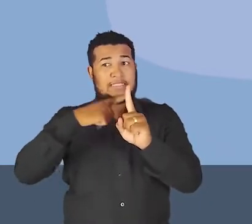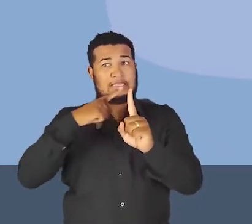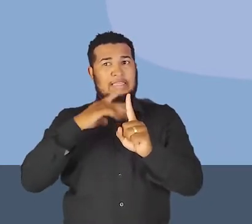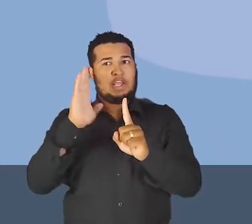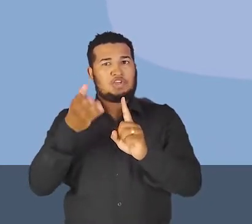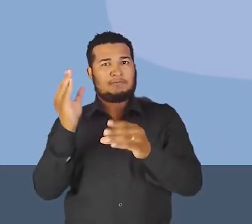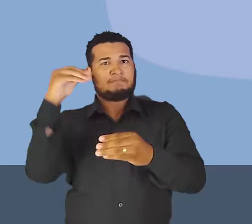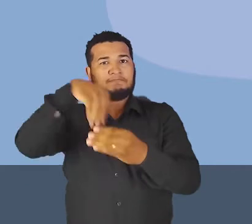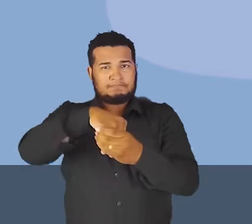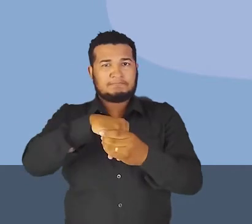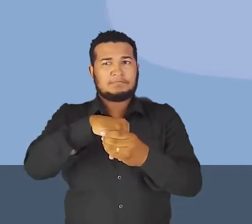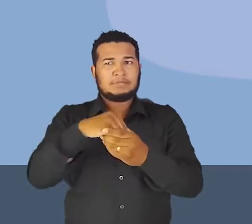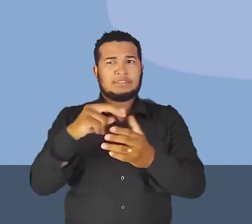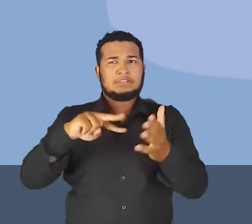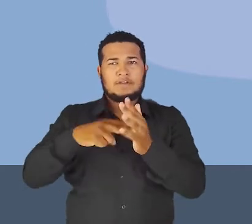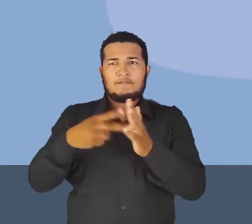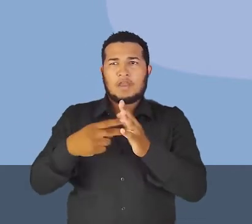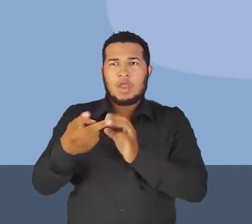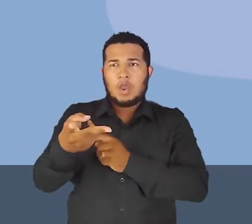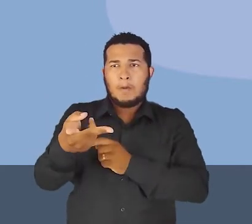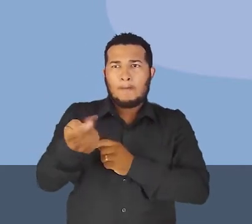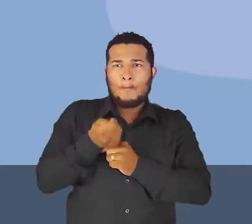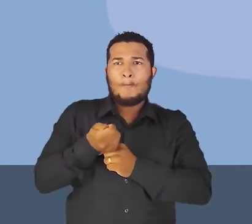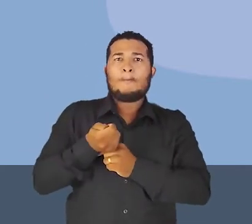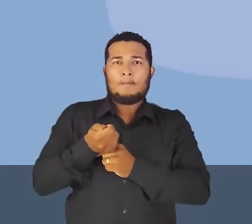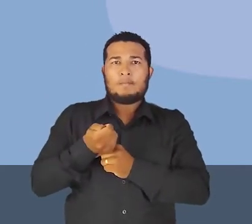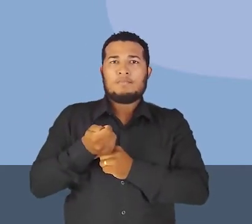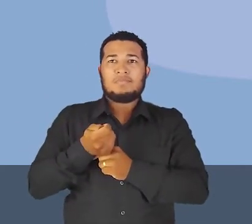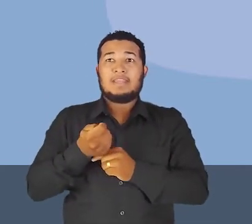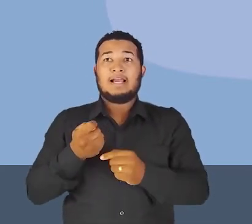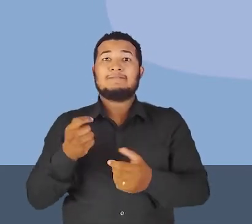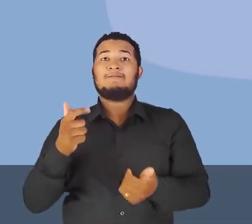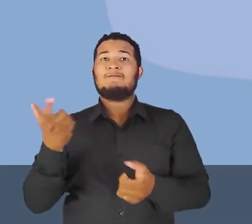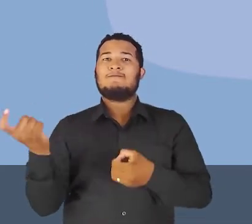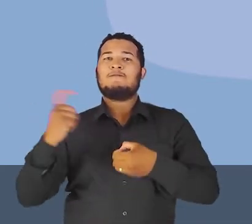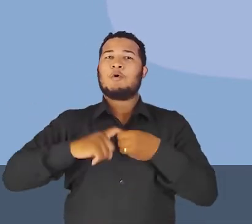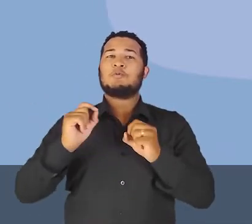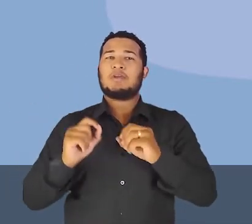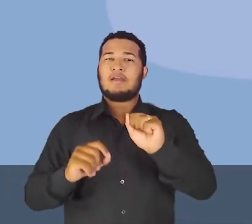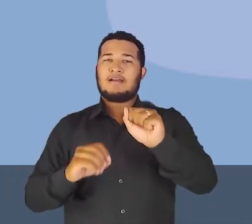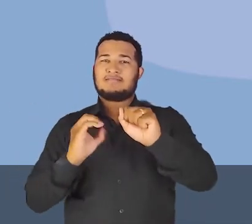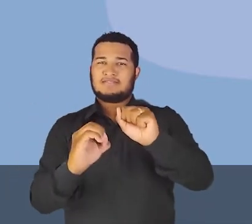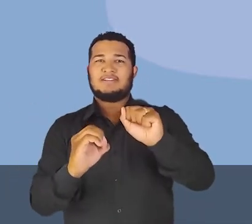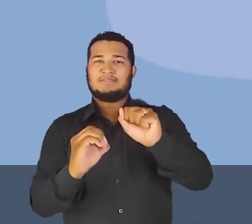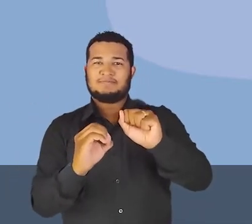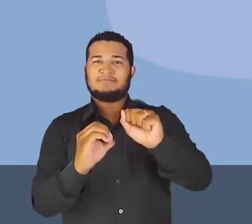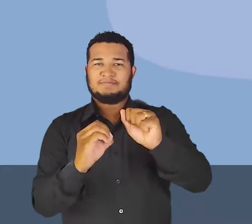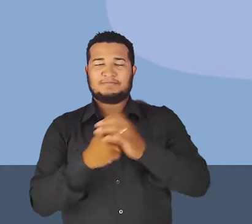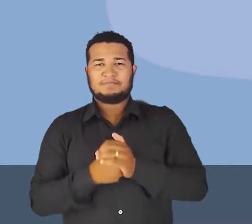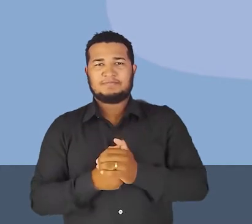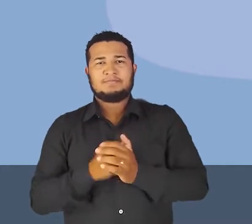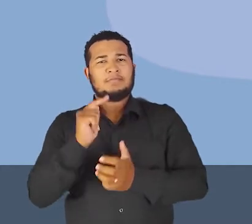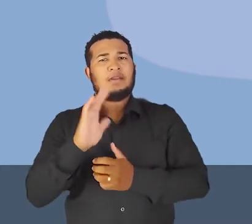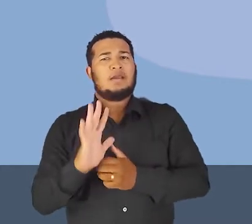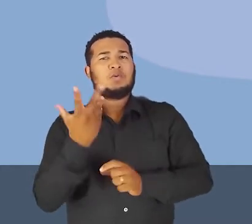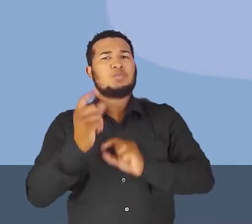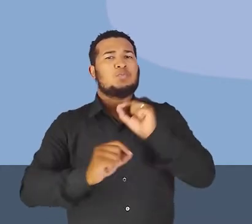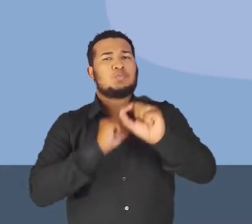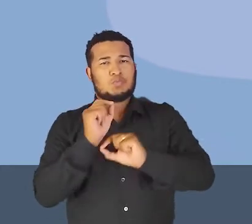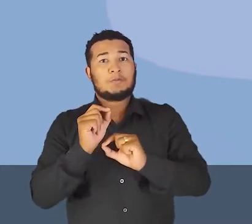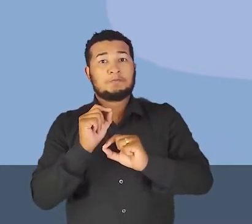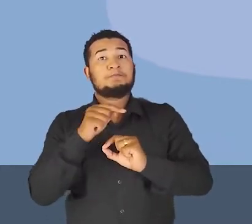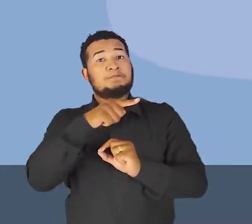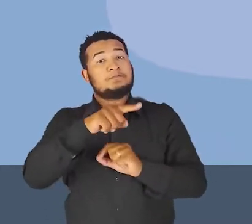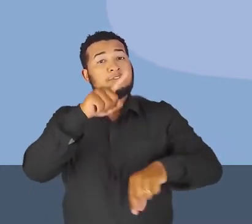na solução captura um elétron e vira A0 aquoso. Aí o que vai acontecer com os termos?